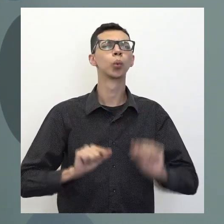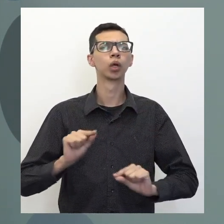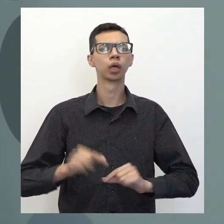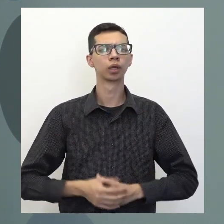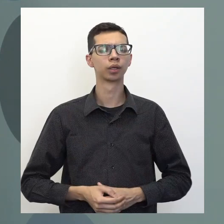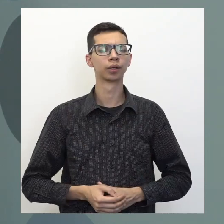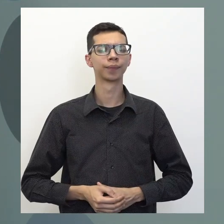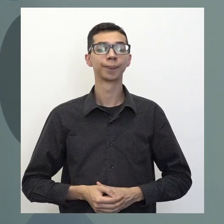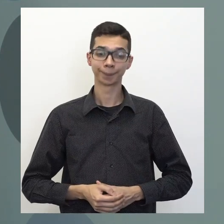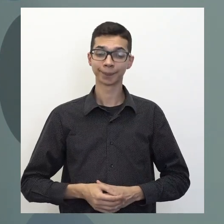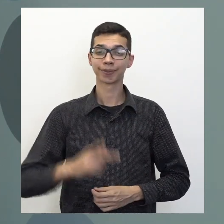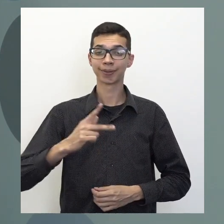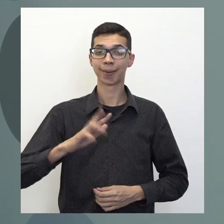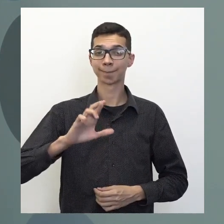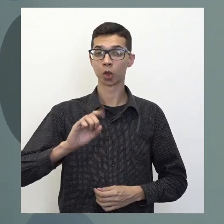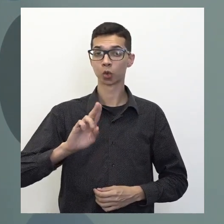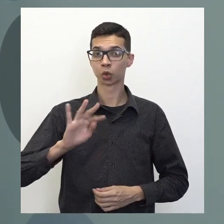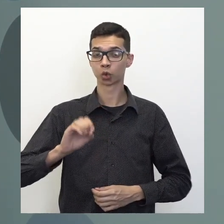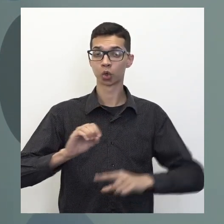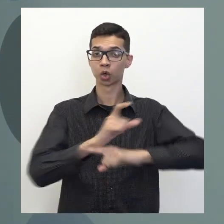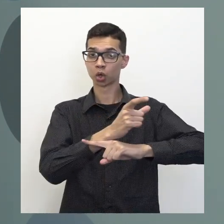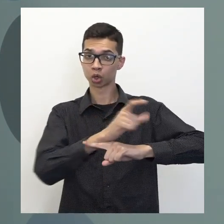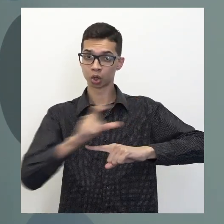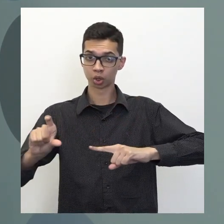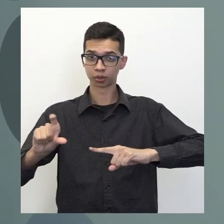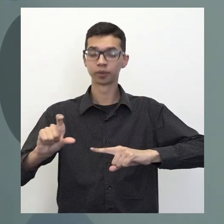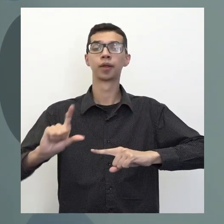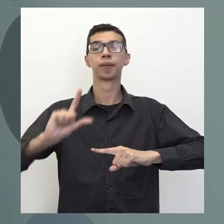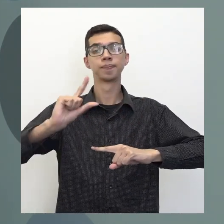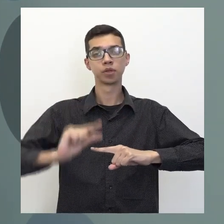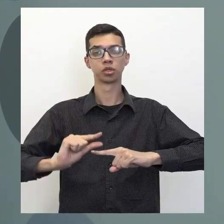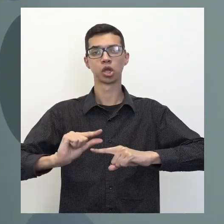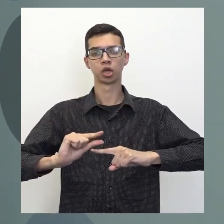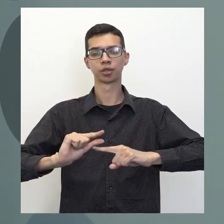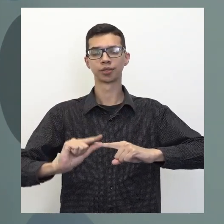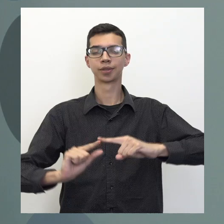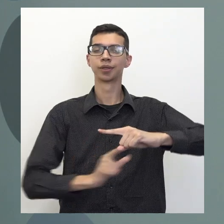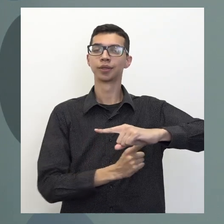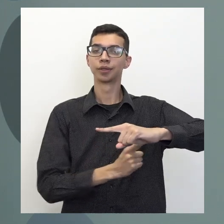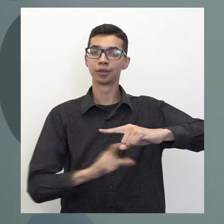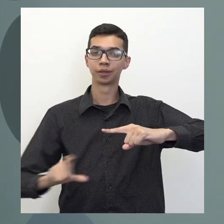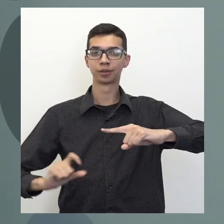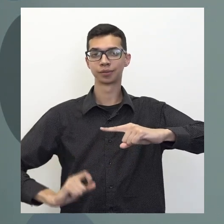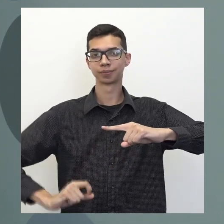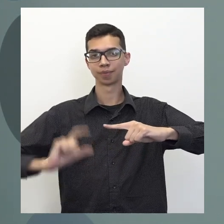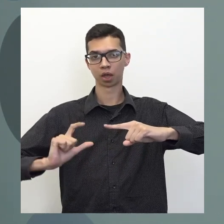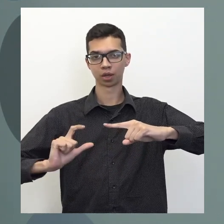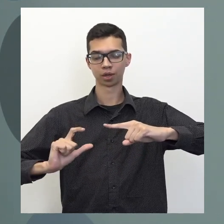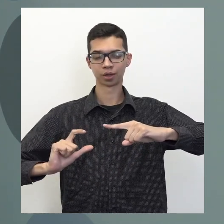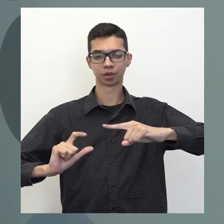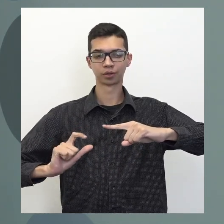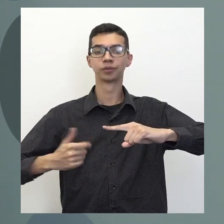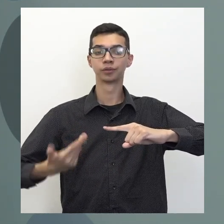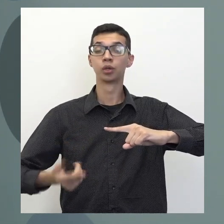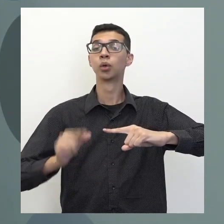formação do produto é menor do que manter no reagente. Então, a minha reação está deslocada mais na formação de quem?